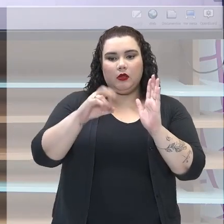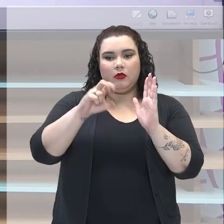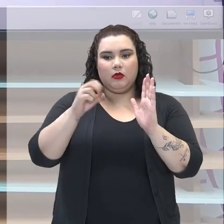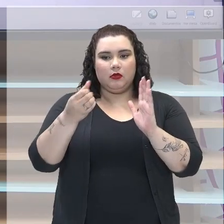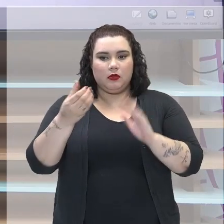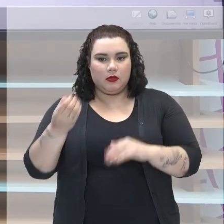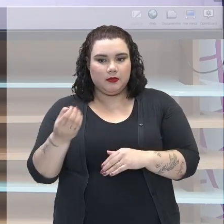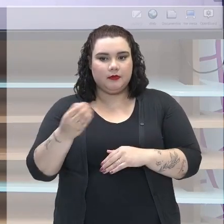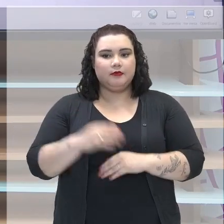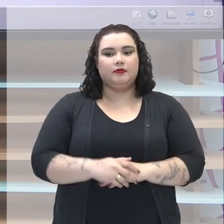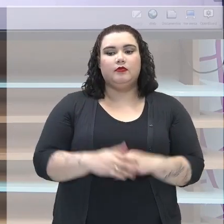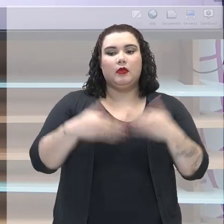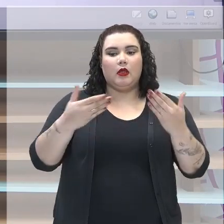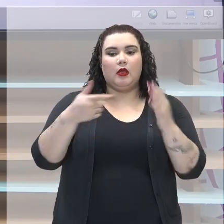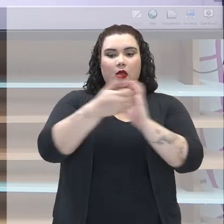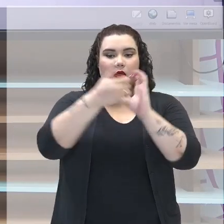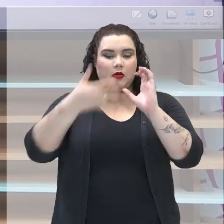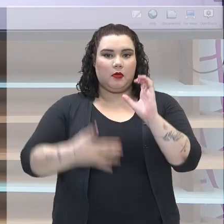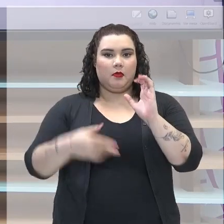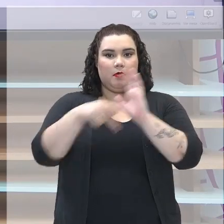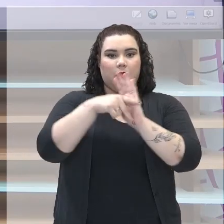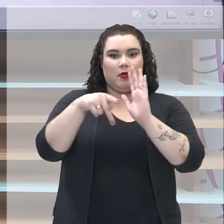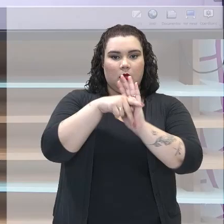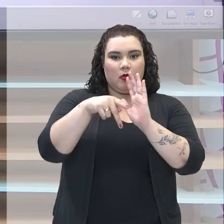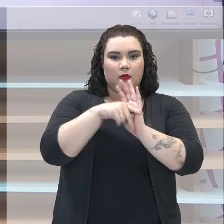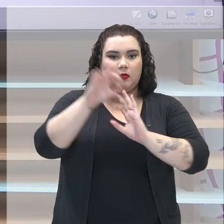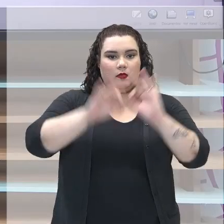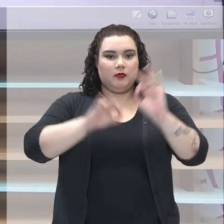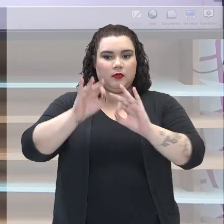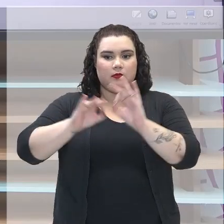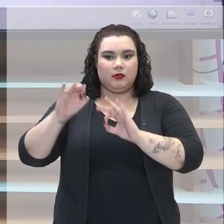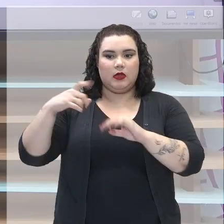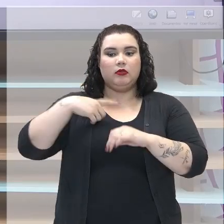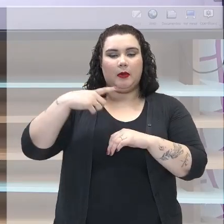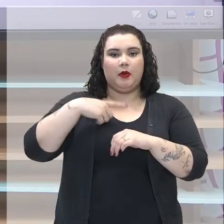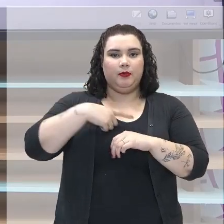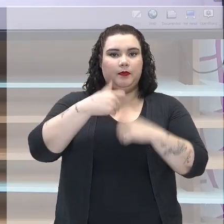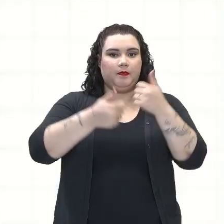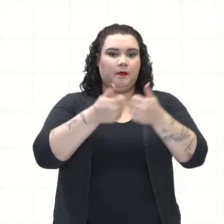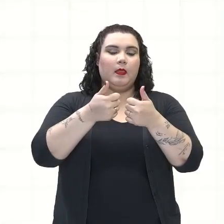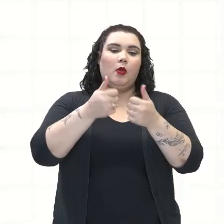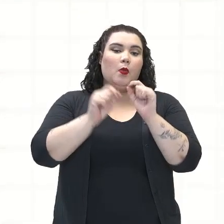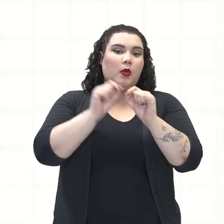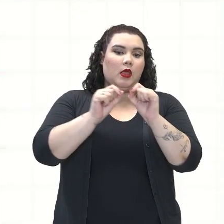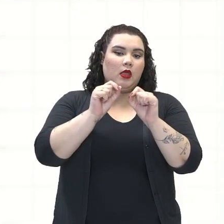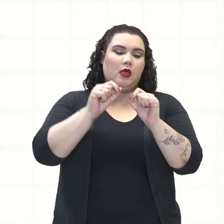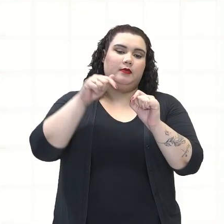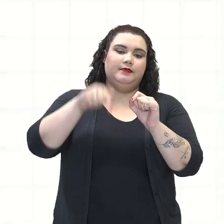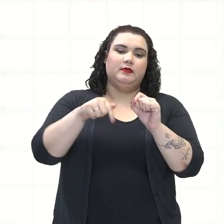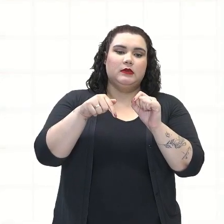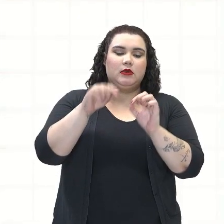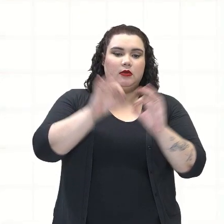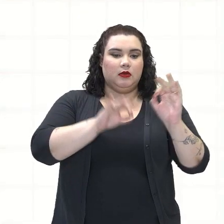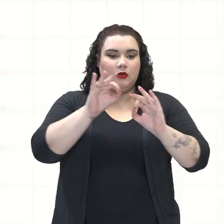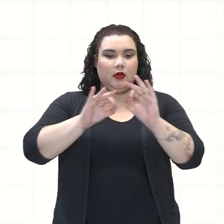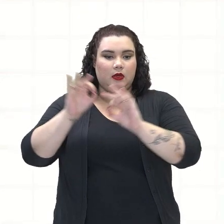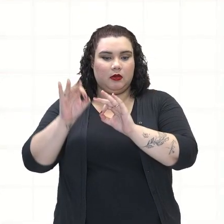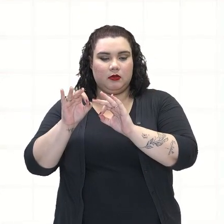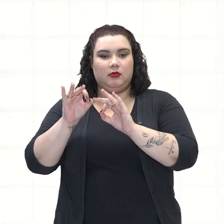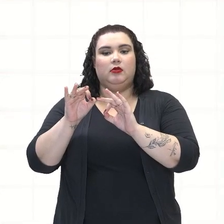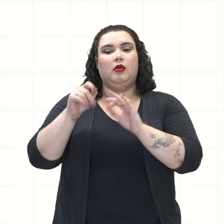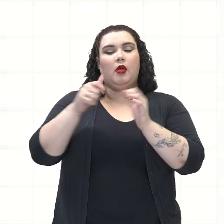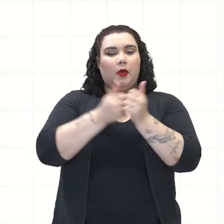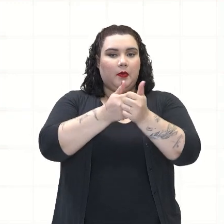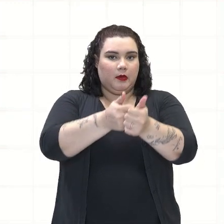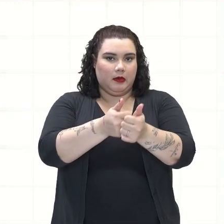dando continuidade a essa caracterização do processo de industrialização do continente africano, eu tenho mais um ponto para ressaltar para vocês. Acompanhem comigo.